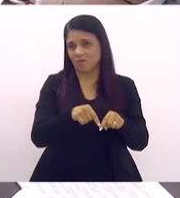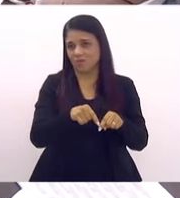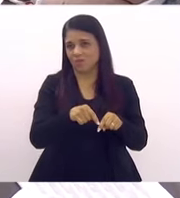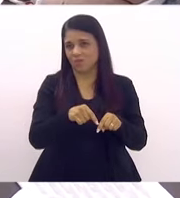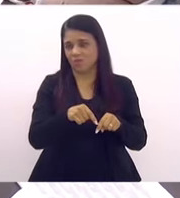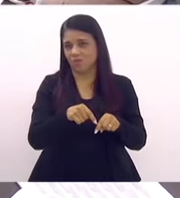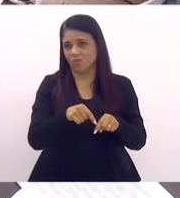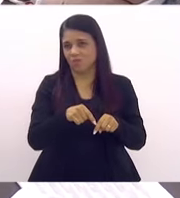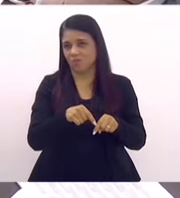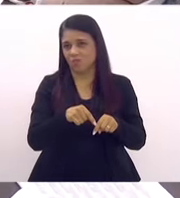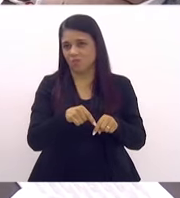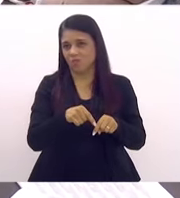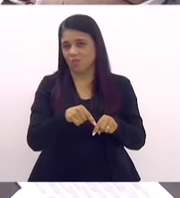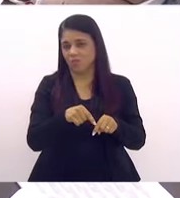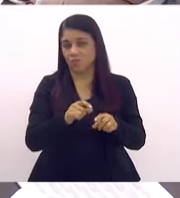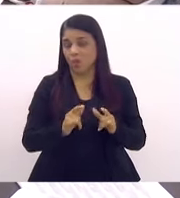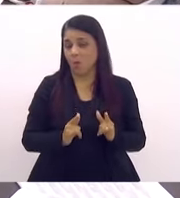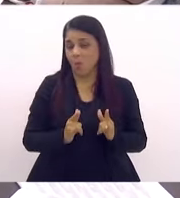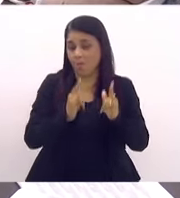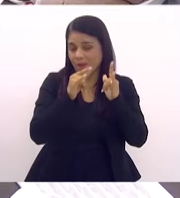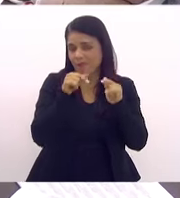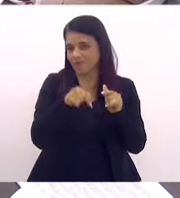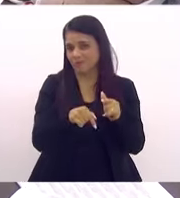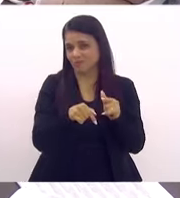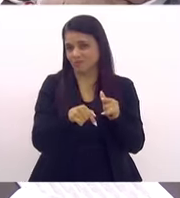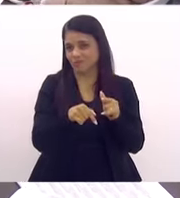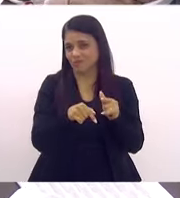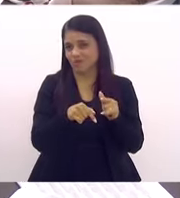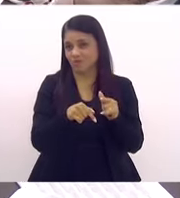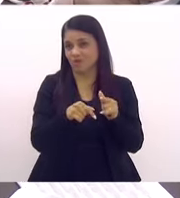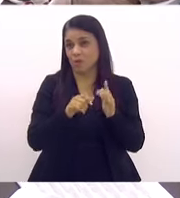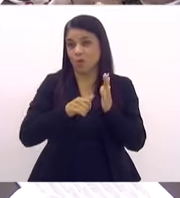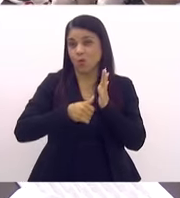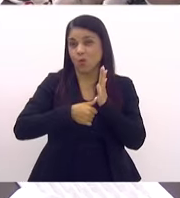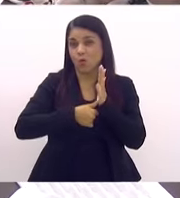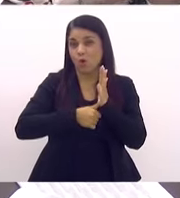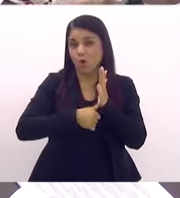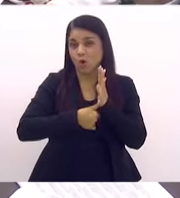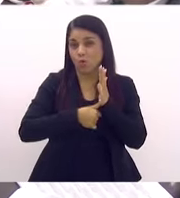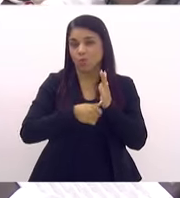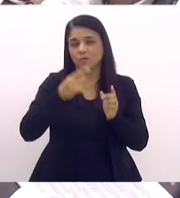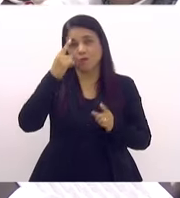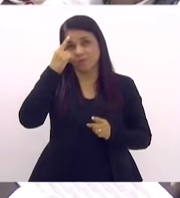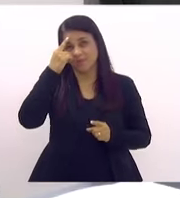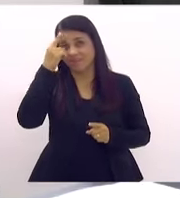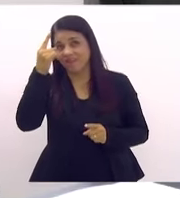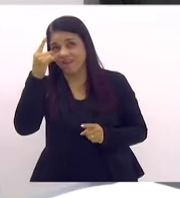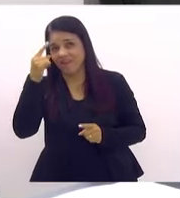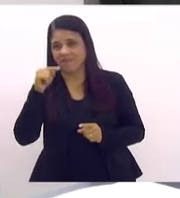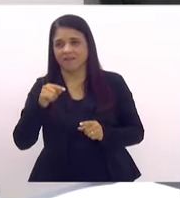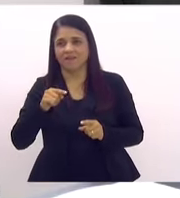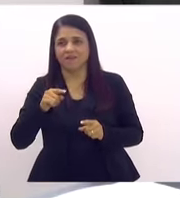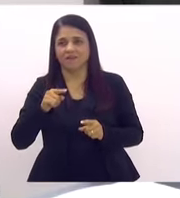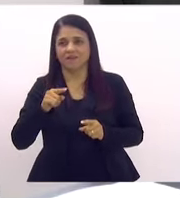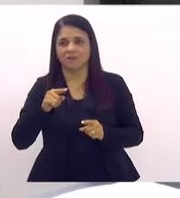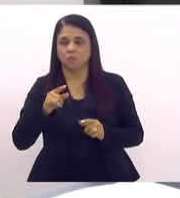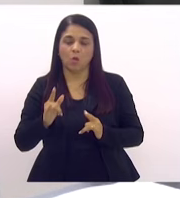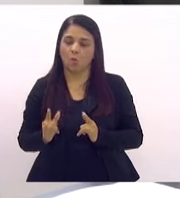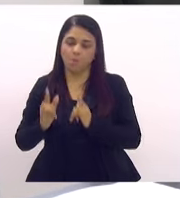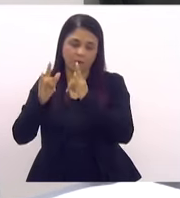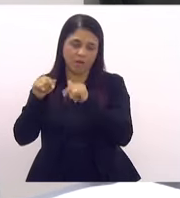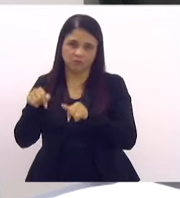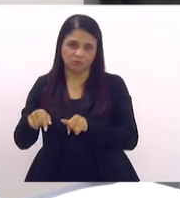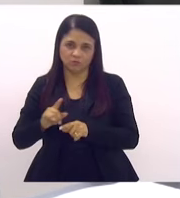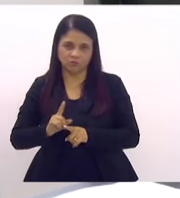o espaço físico, não é o prédio do clube. É o clube como ideia, como manifestação cultural, não é o